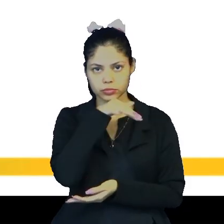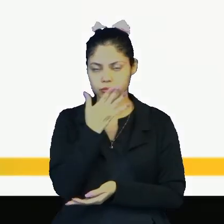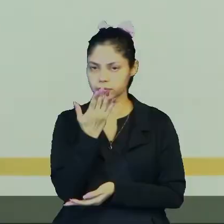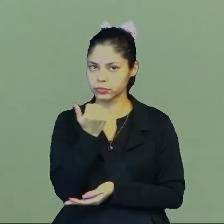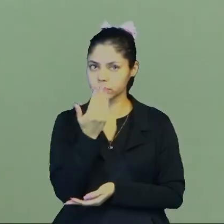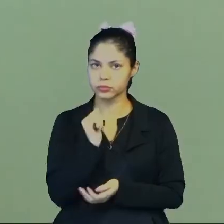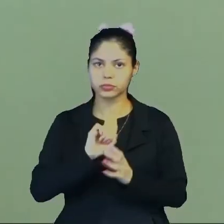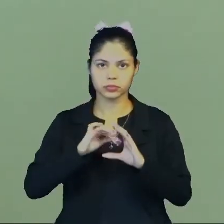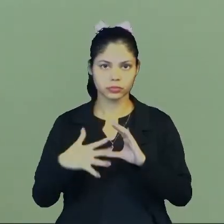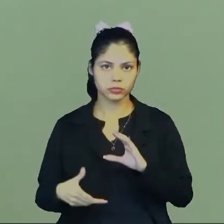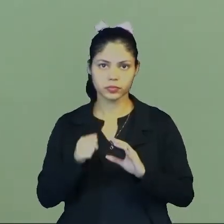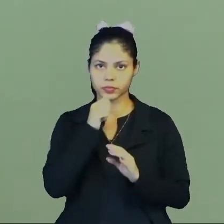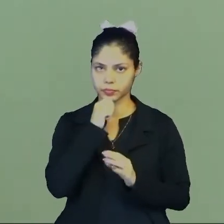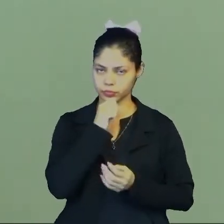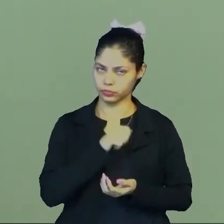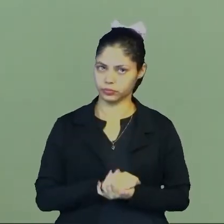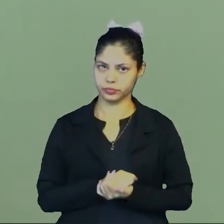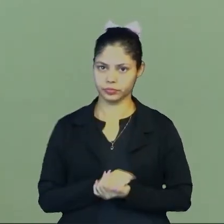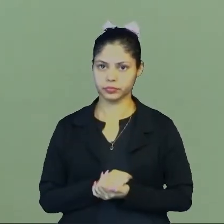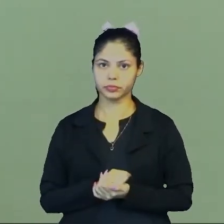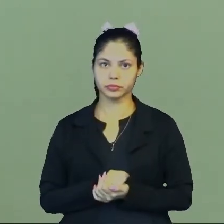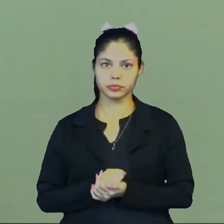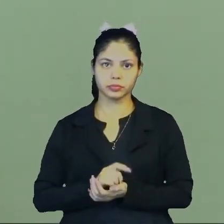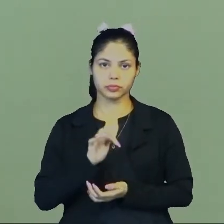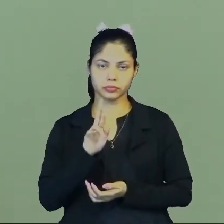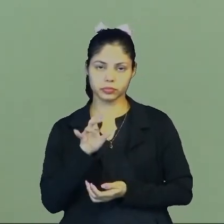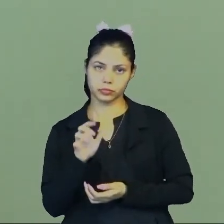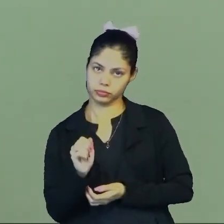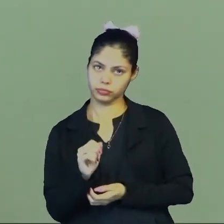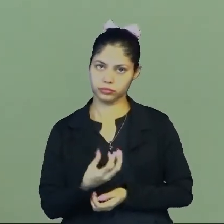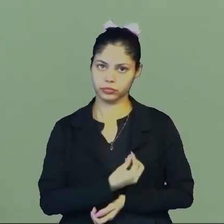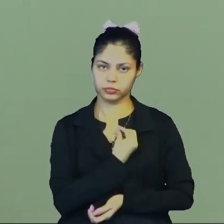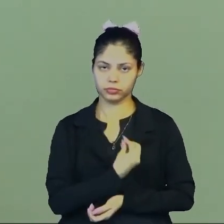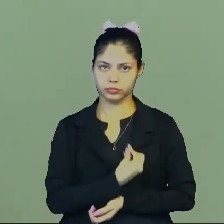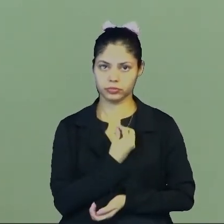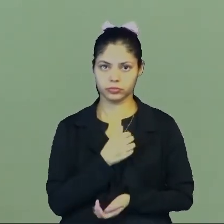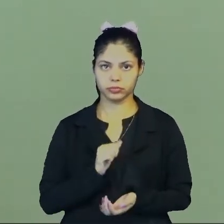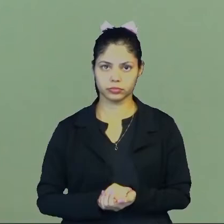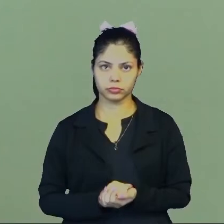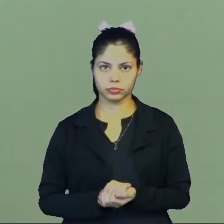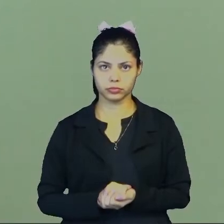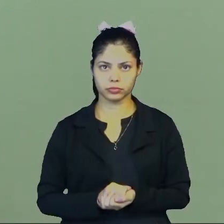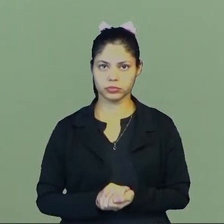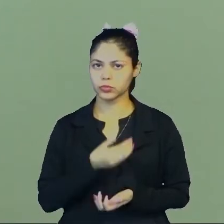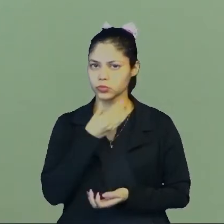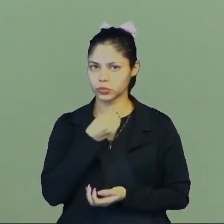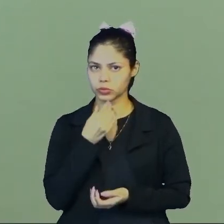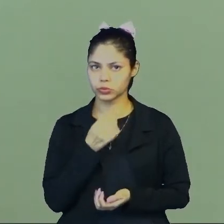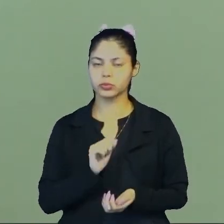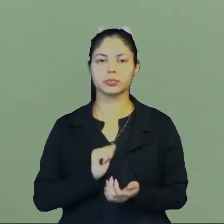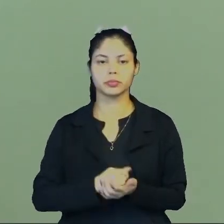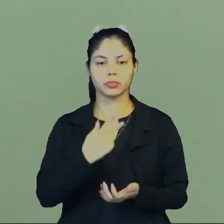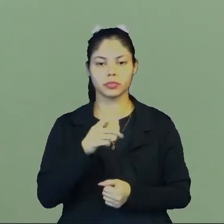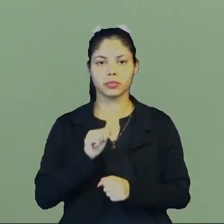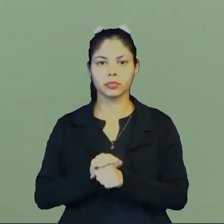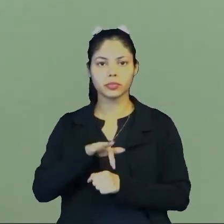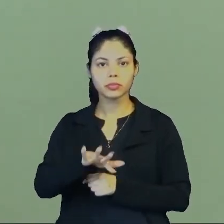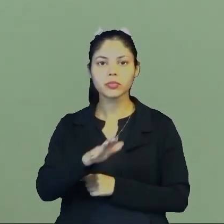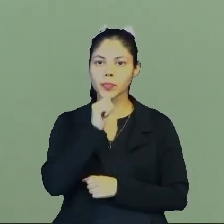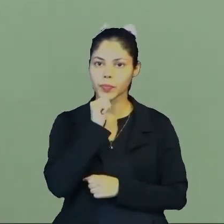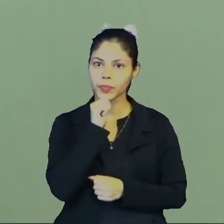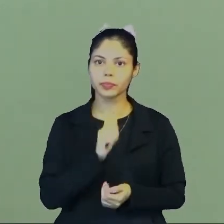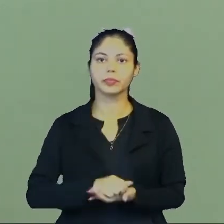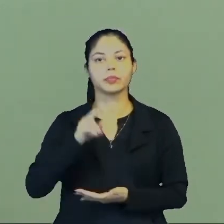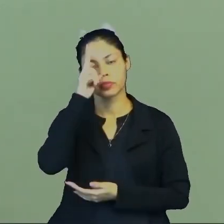principais características do estilo de vida do homem pré-histórico. Portanto, hoje nós precisamos